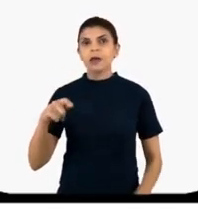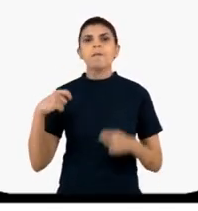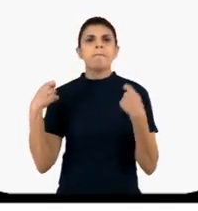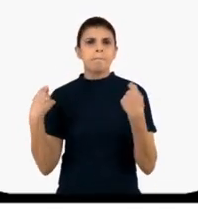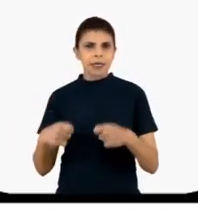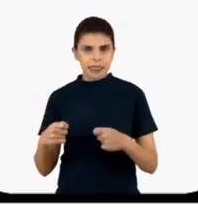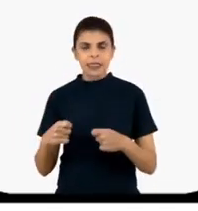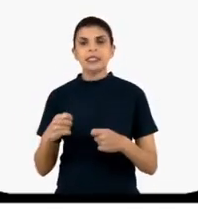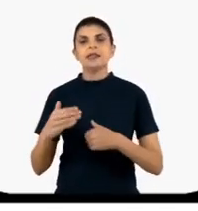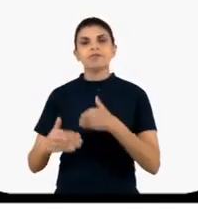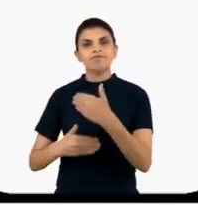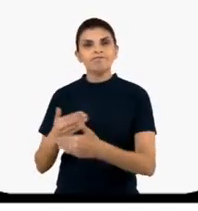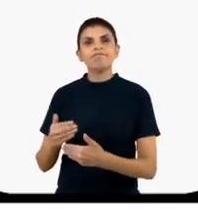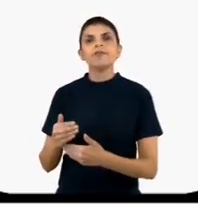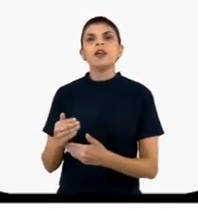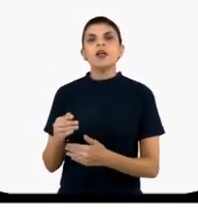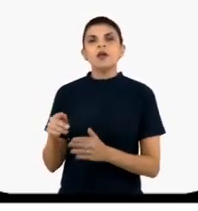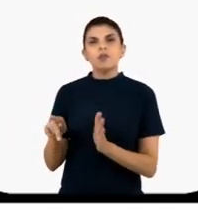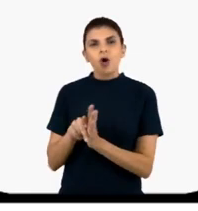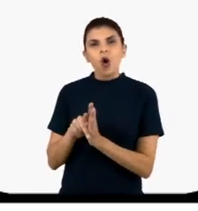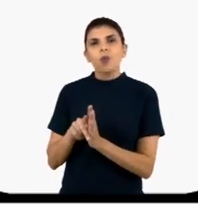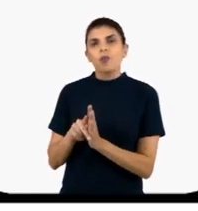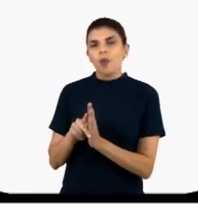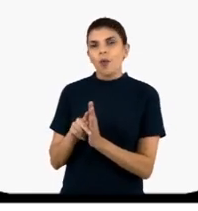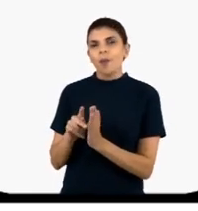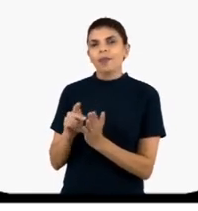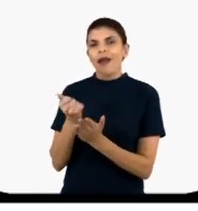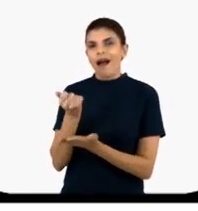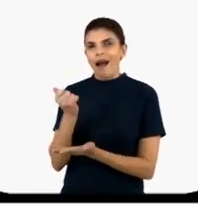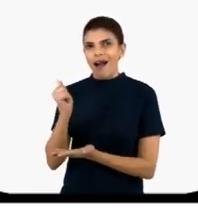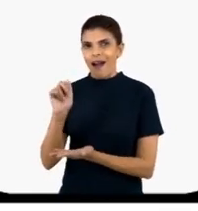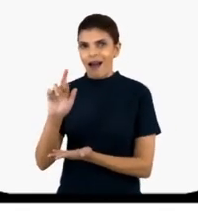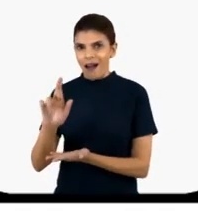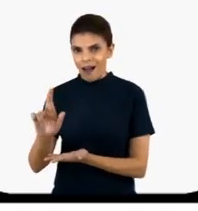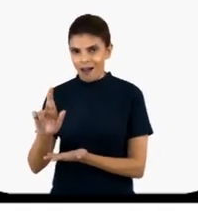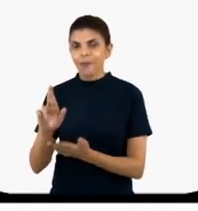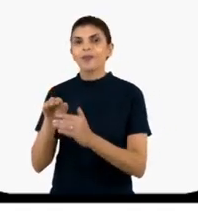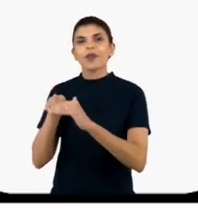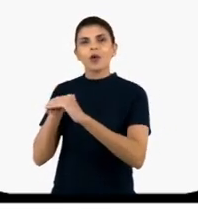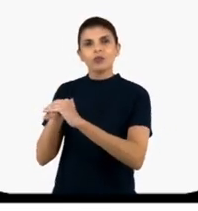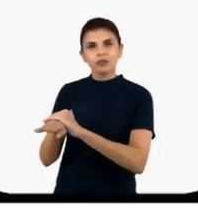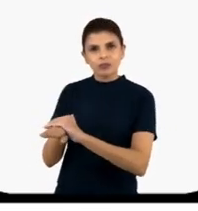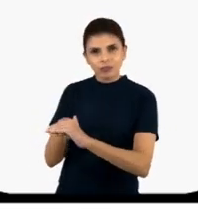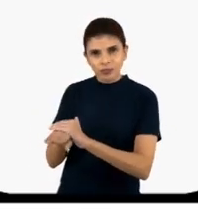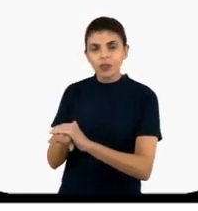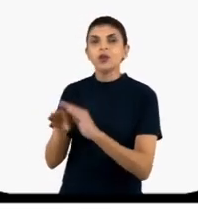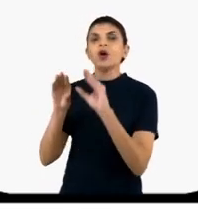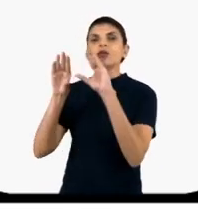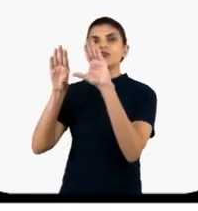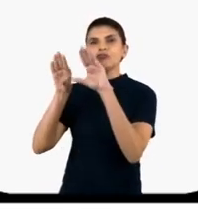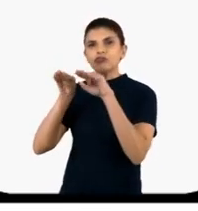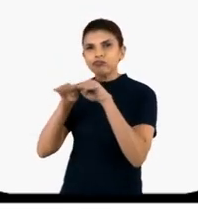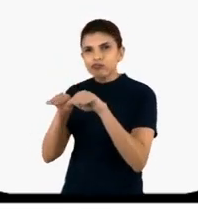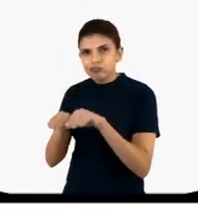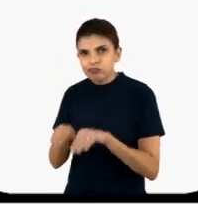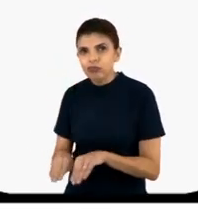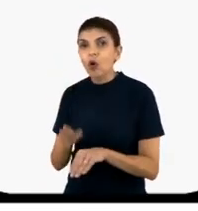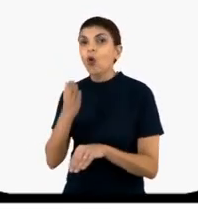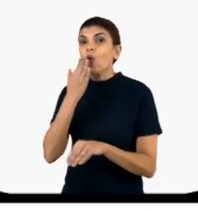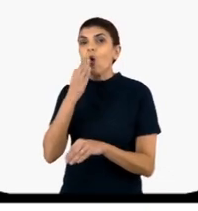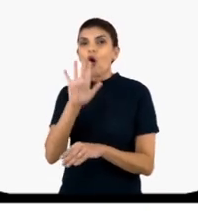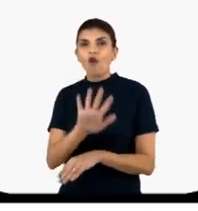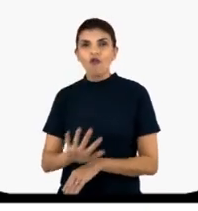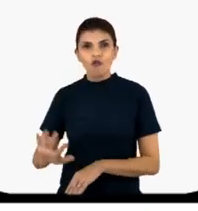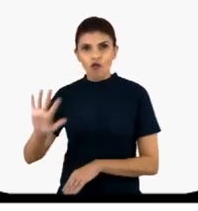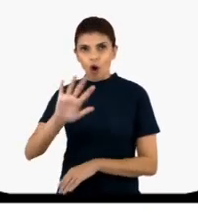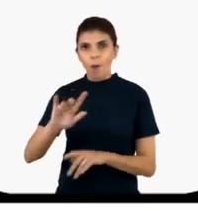precisa estabelecer as operações unitárias que eu vou utilizar para o meu processo, o acondicionamento e estabilização de produto e, finalmente, qual vai ser a